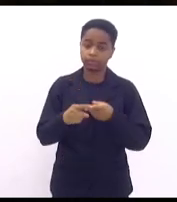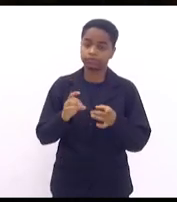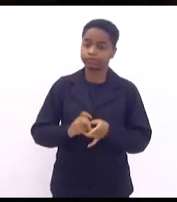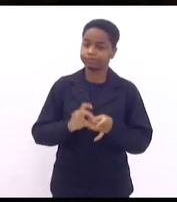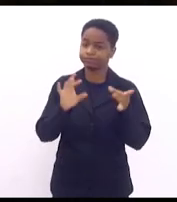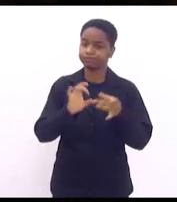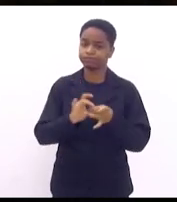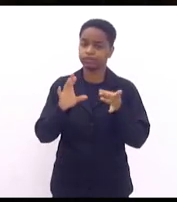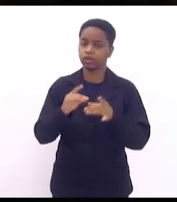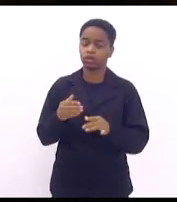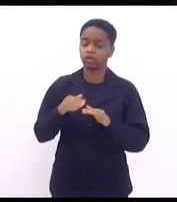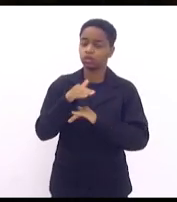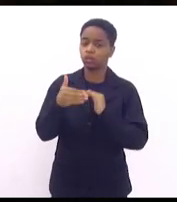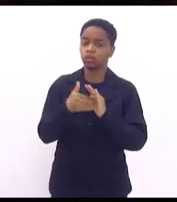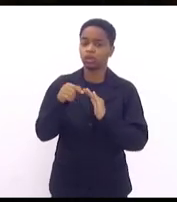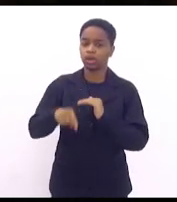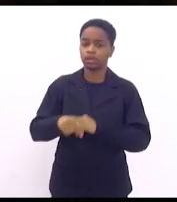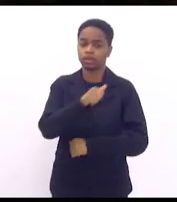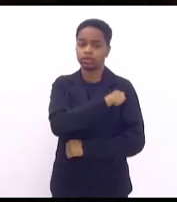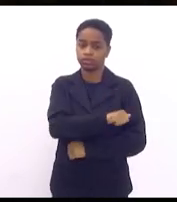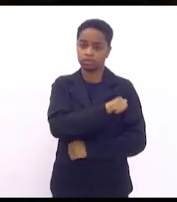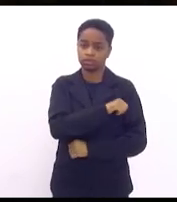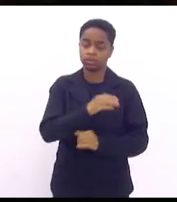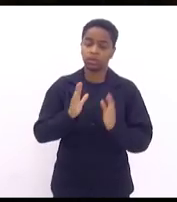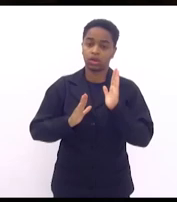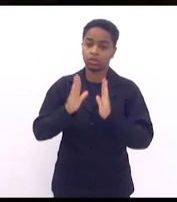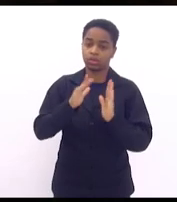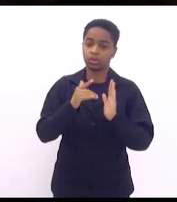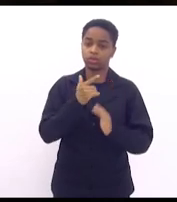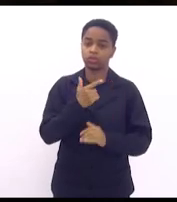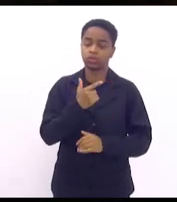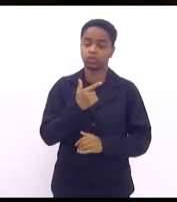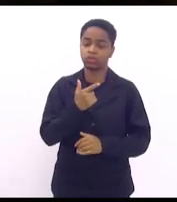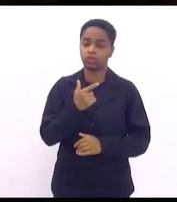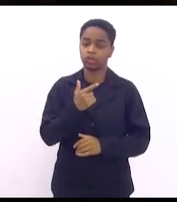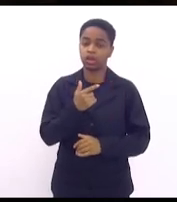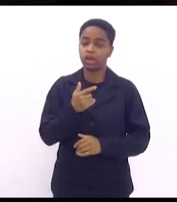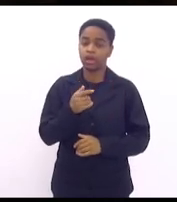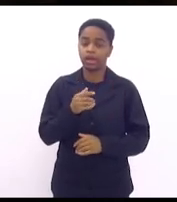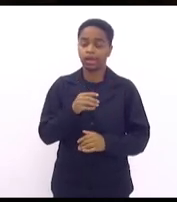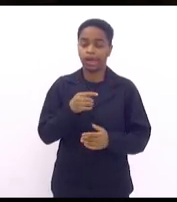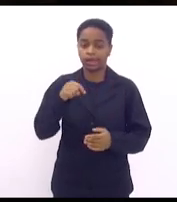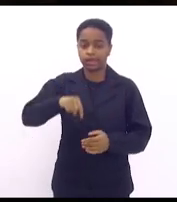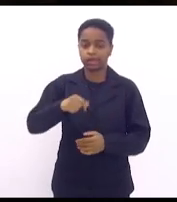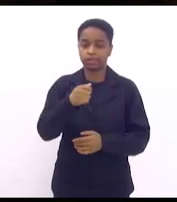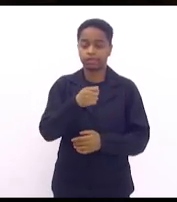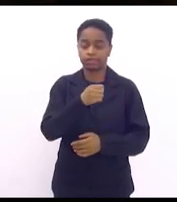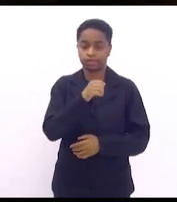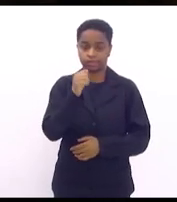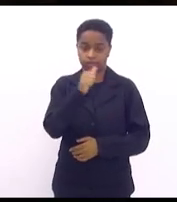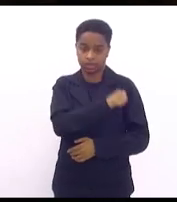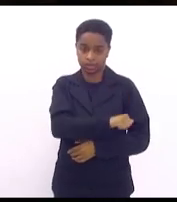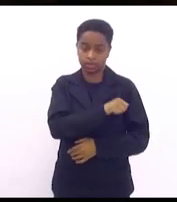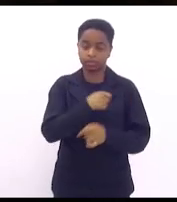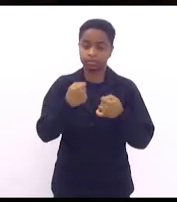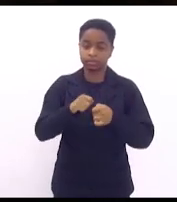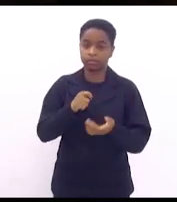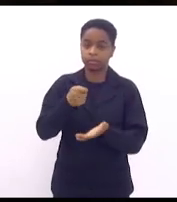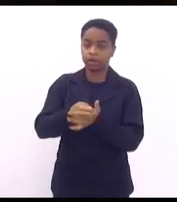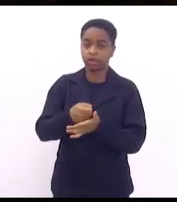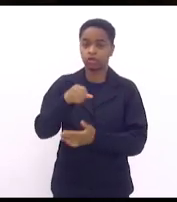do Rio de Janeiro. No período do governo Bolsonaro, o Estado do Rio de Janeiro tinha que pagar do empréstimo 9 bilhões de